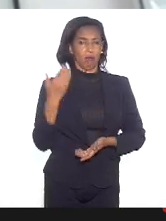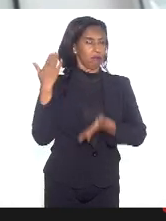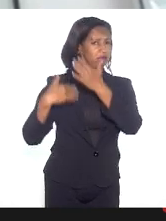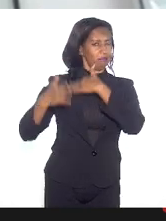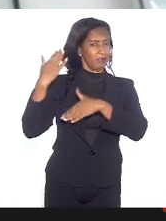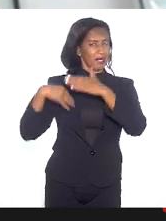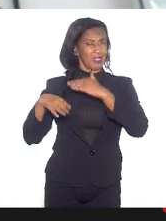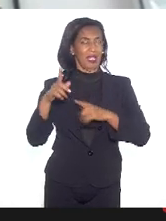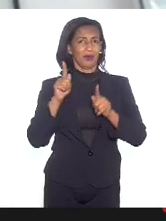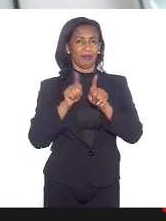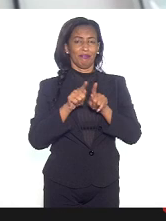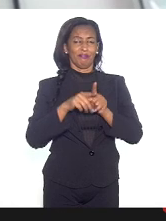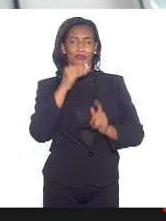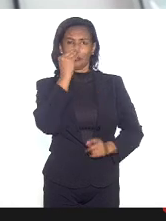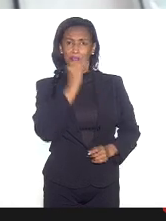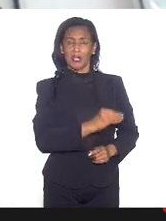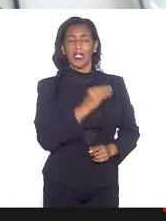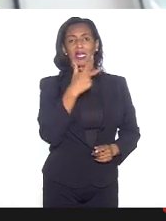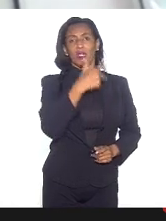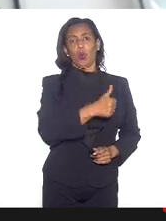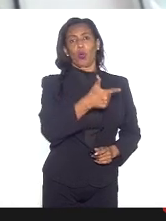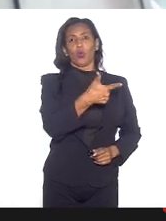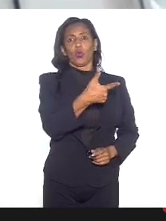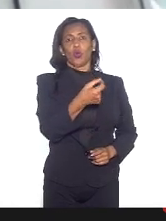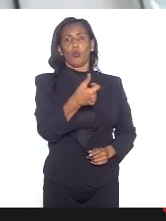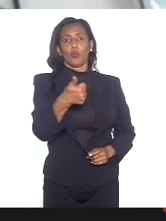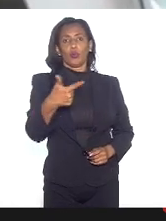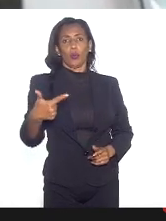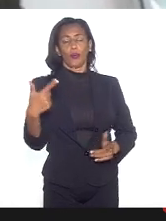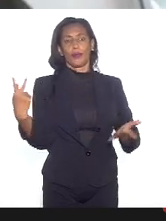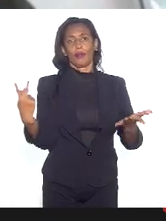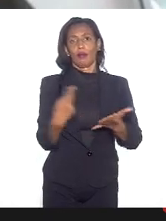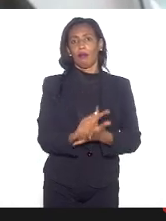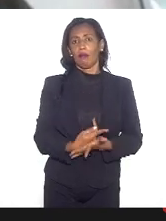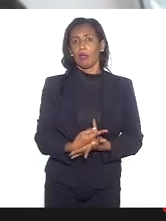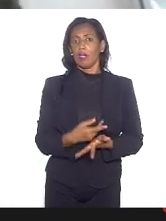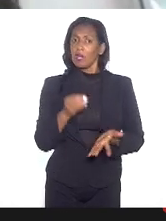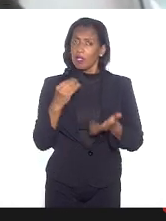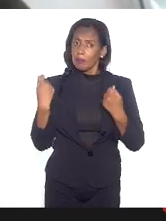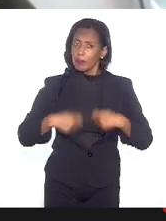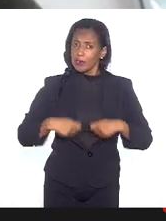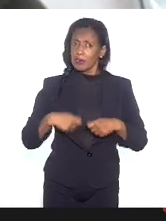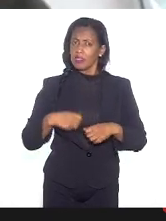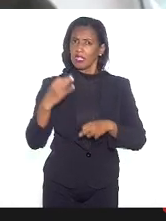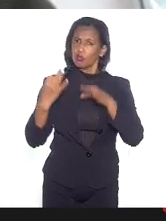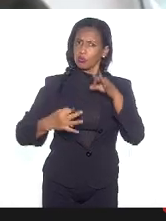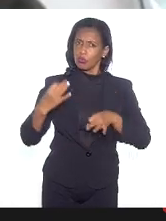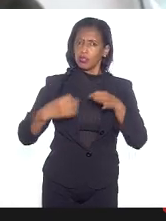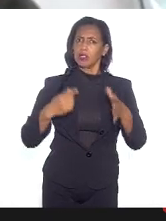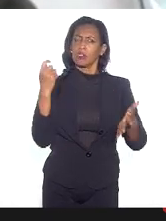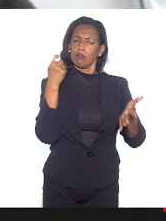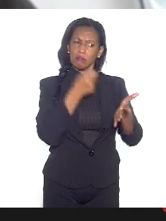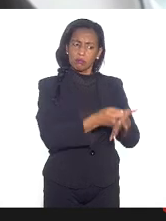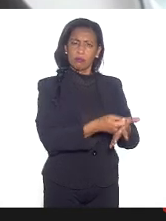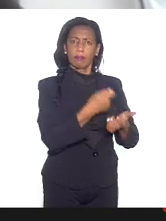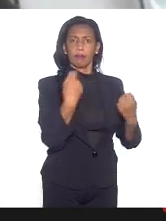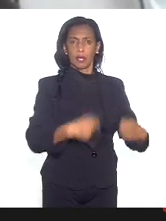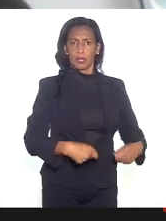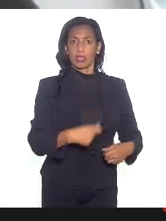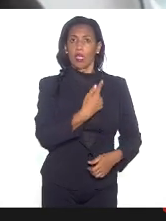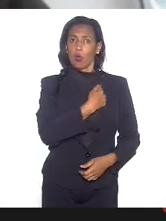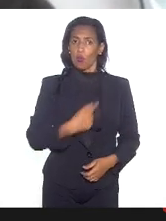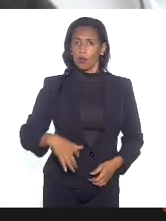como vimos aqui desde 2012, concurso representante de concursos, e que justiça seja feita. O governador Cláudio Castro está